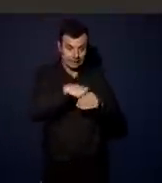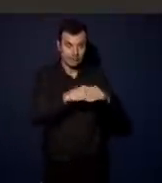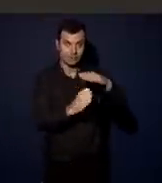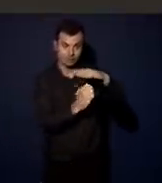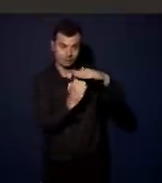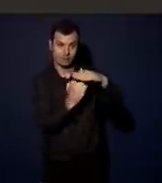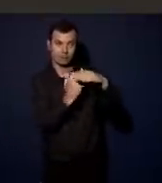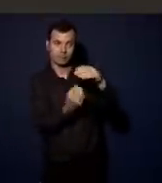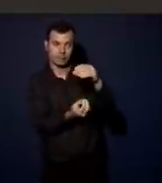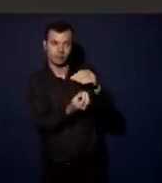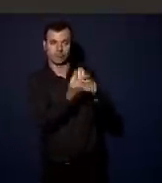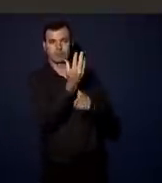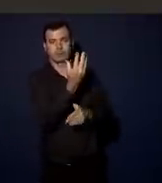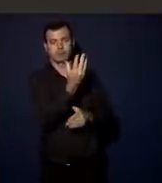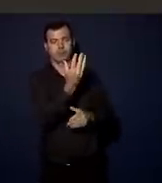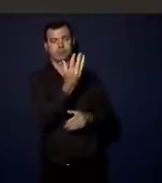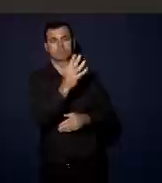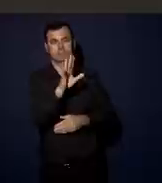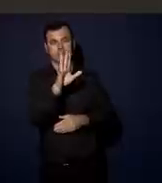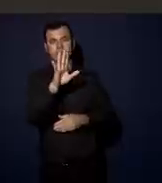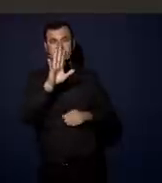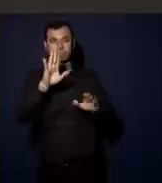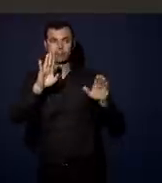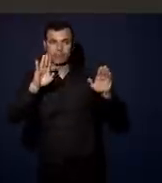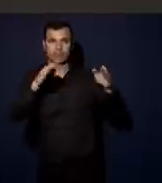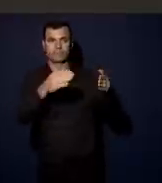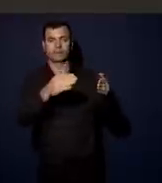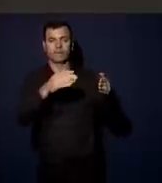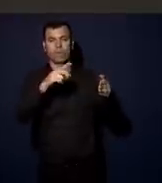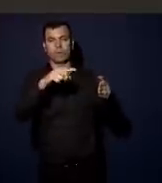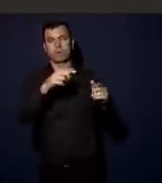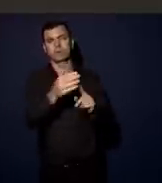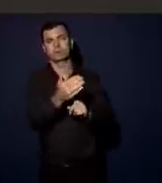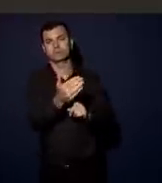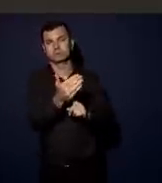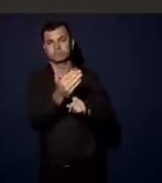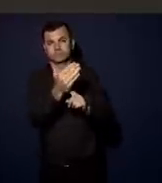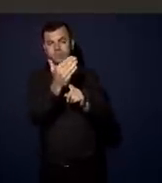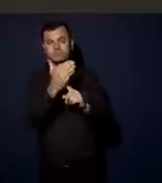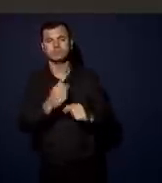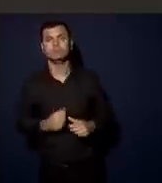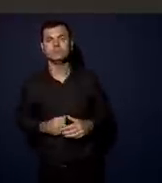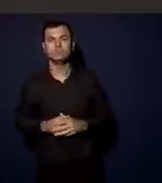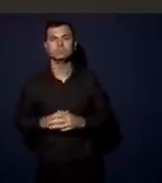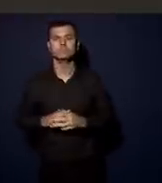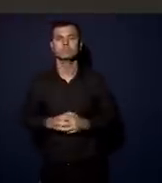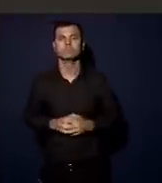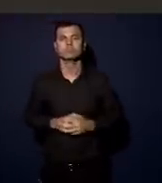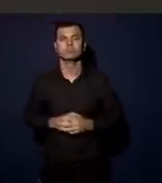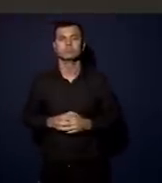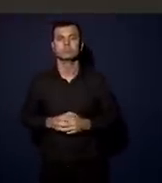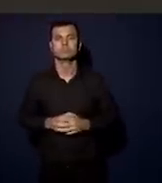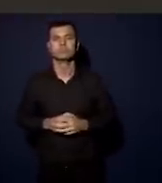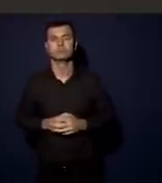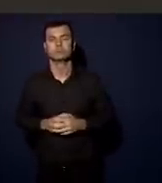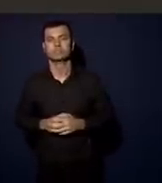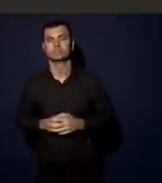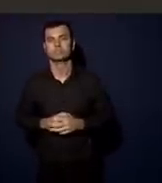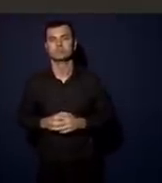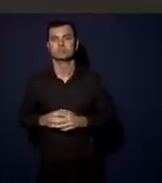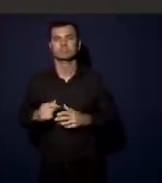tipicamente com o foco muito grande na tecnologia menos em termos de comprar